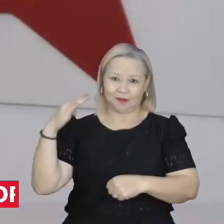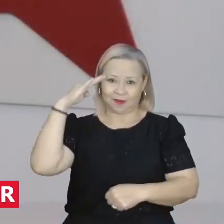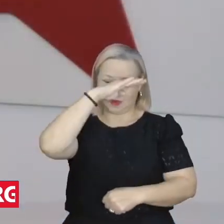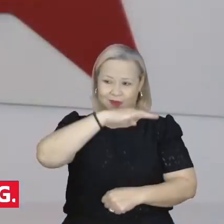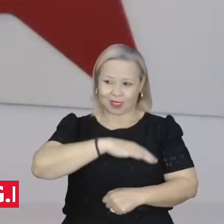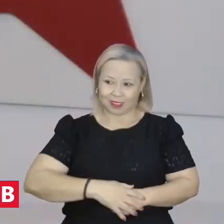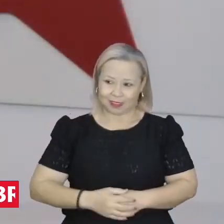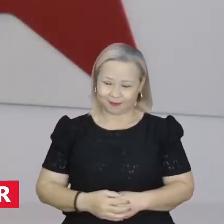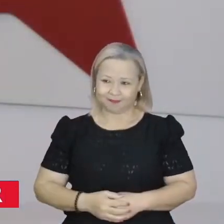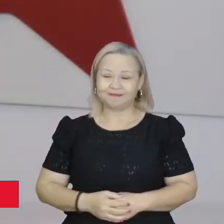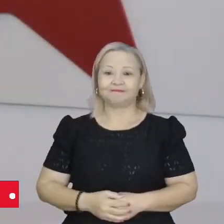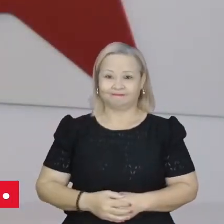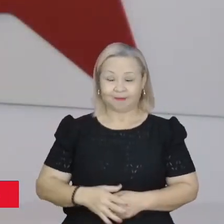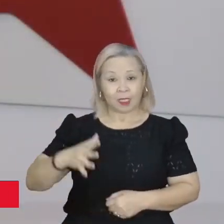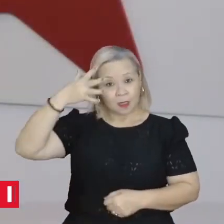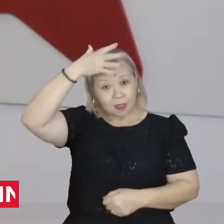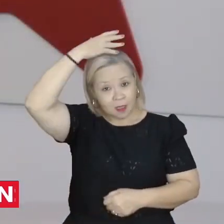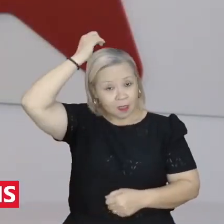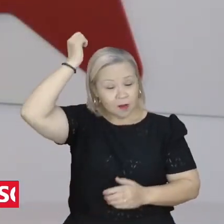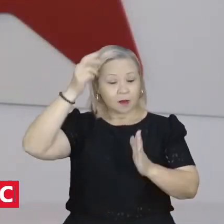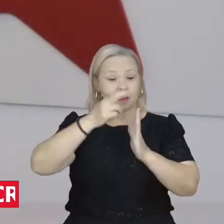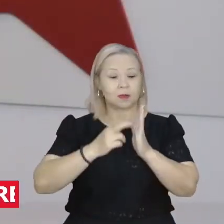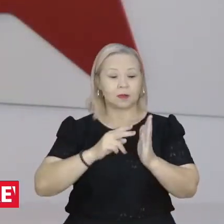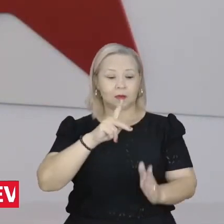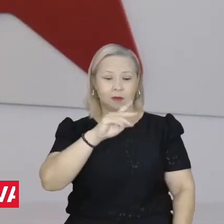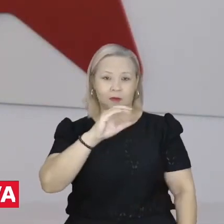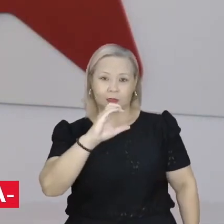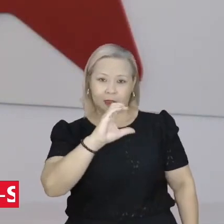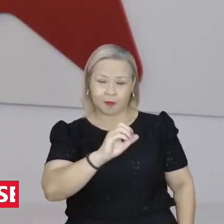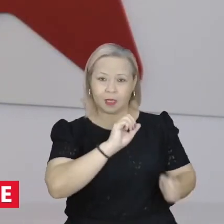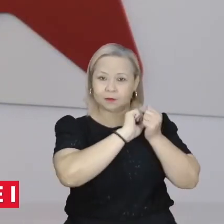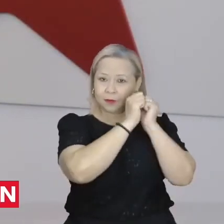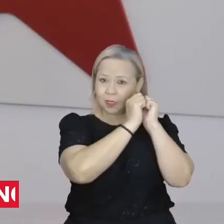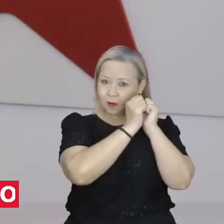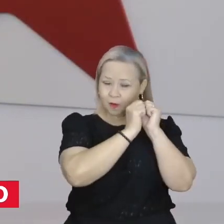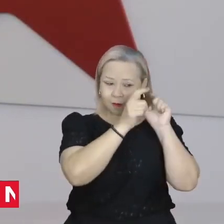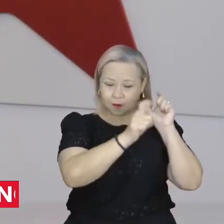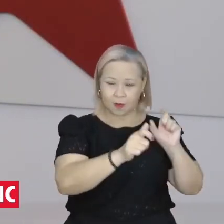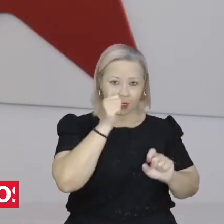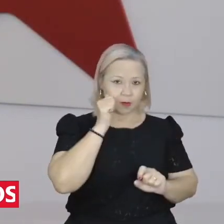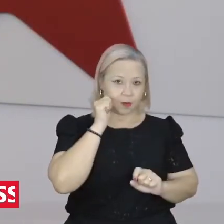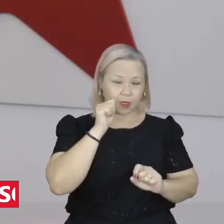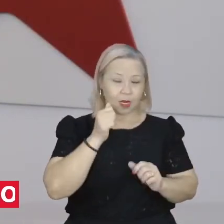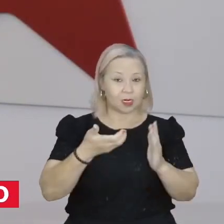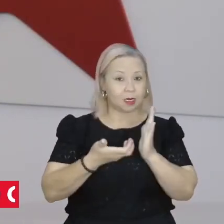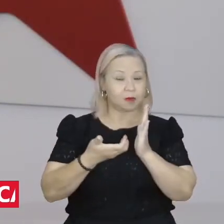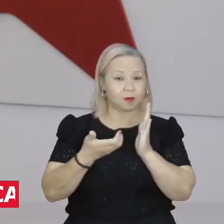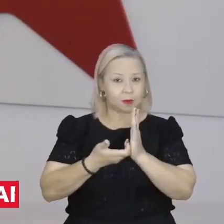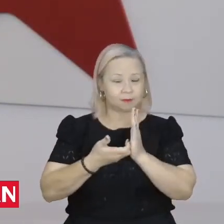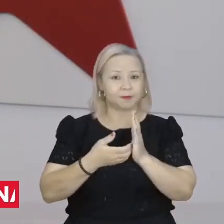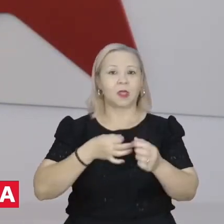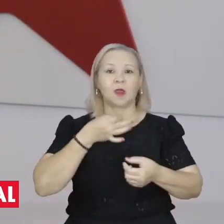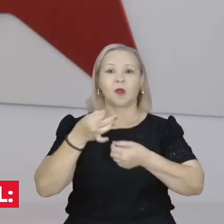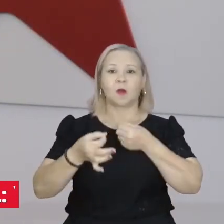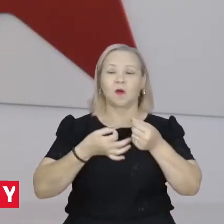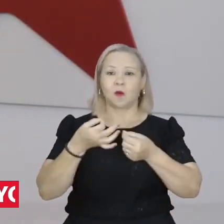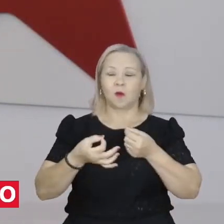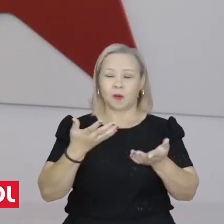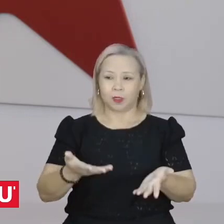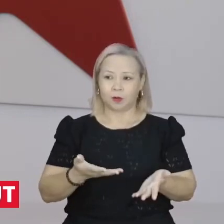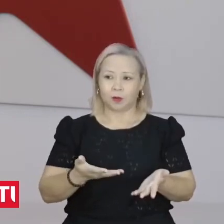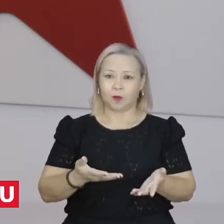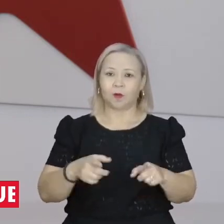nossa consciência política disputando as eleições e nos qualificando, né?